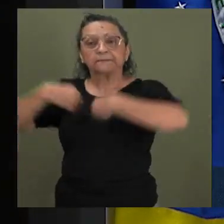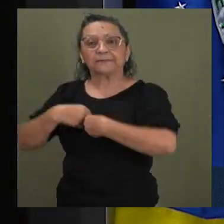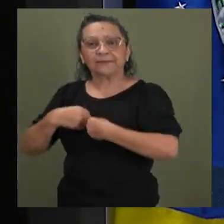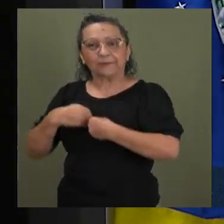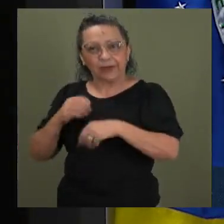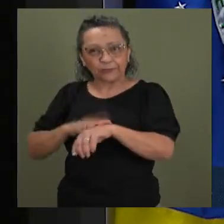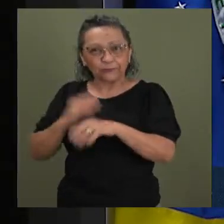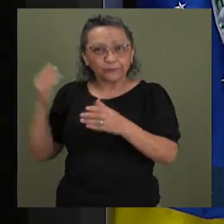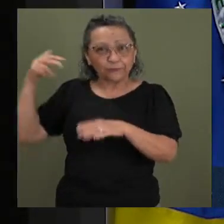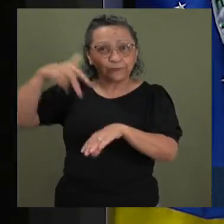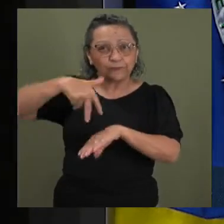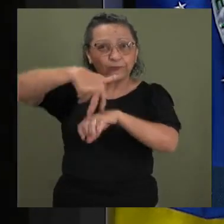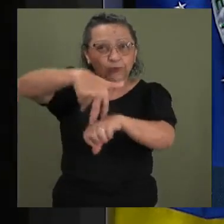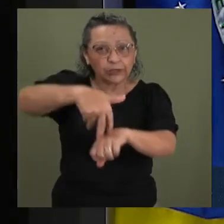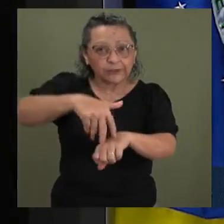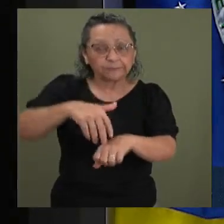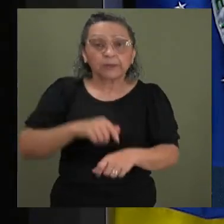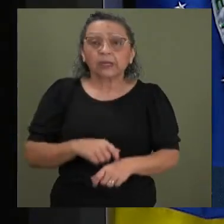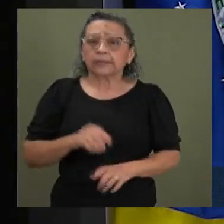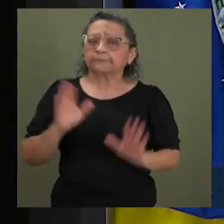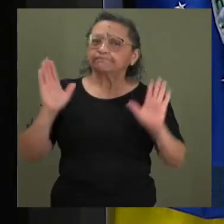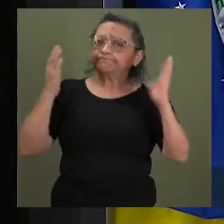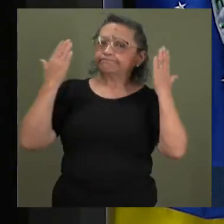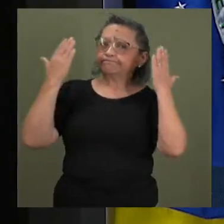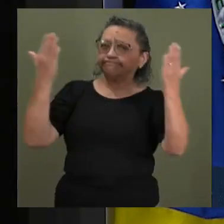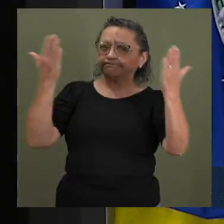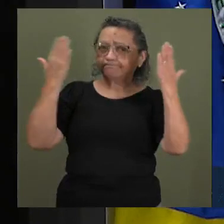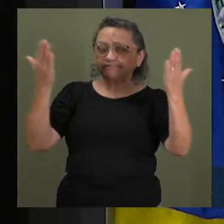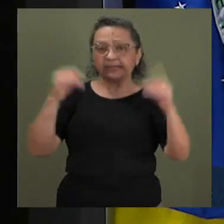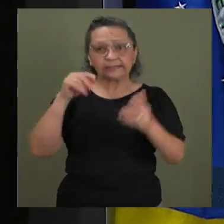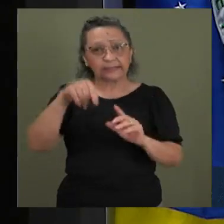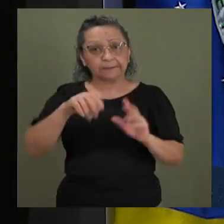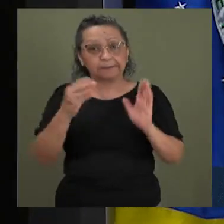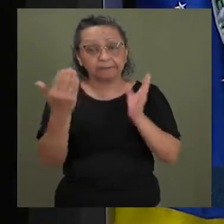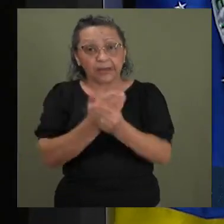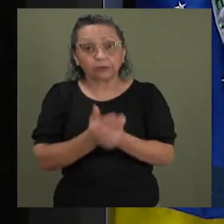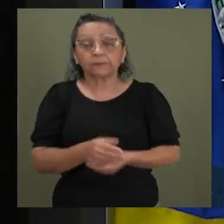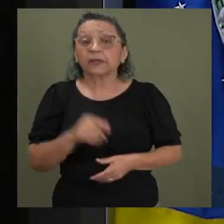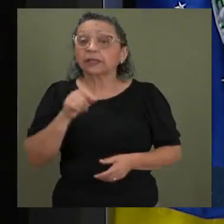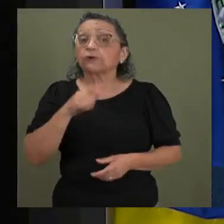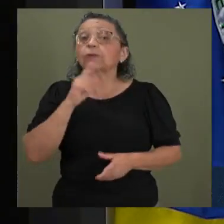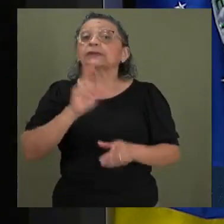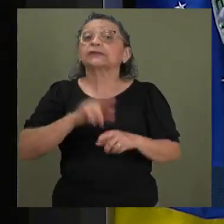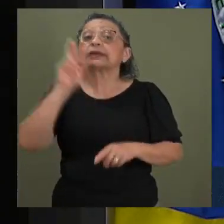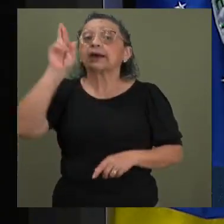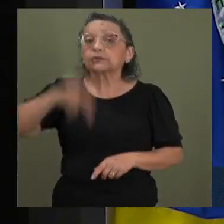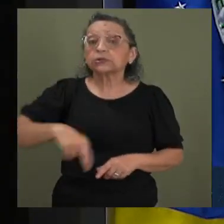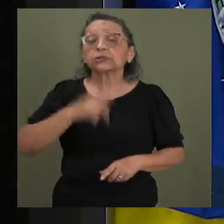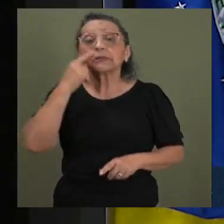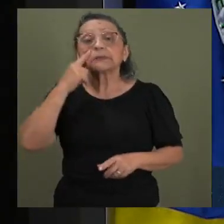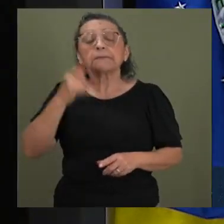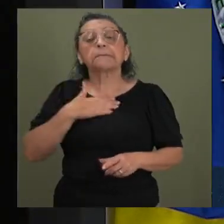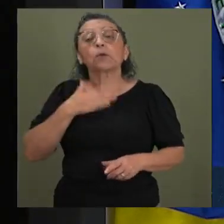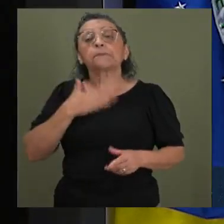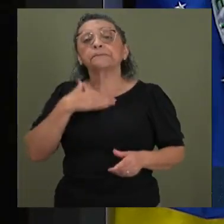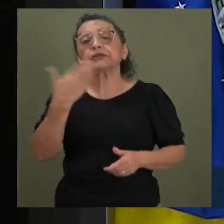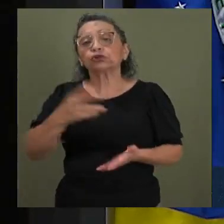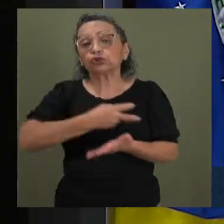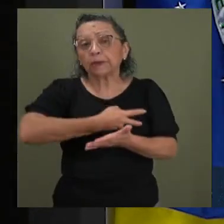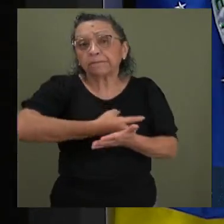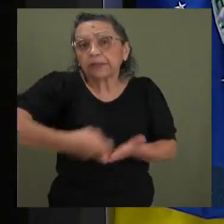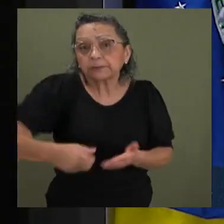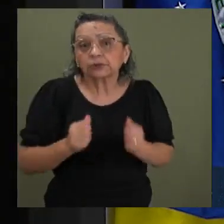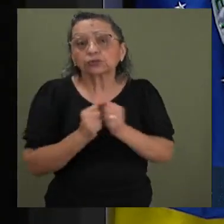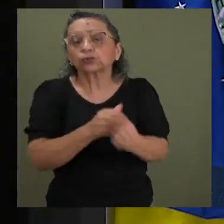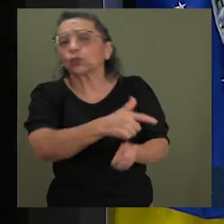obrigação de se declarar suspeito nessa matéria. Essa foi, inclusive, uma das razões que embasaram o meu pedido de impeachment, junto